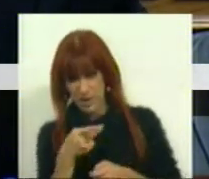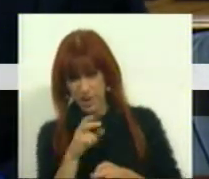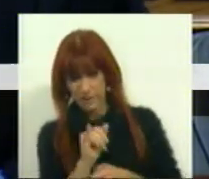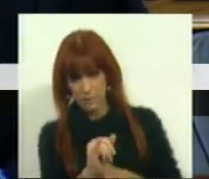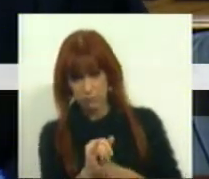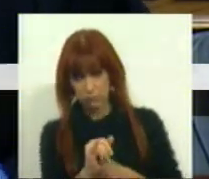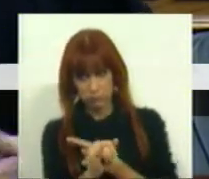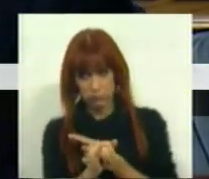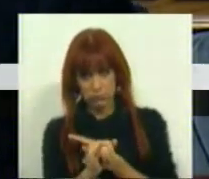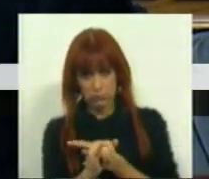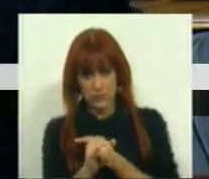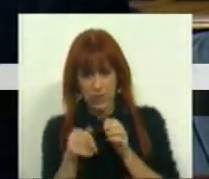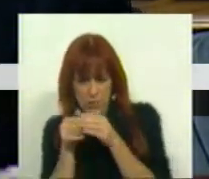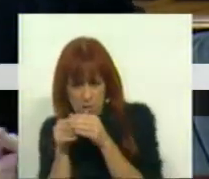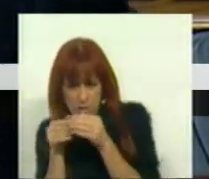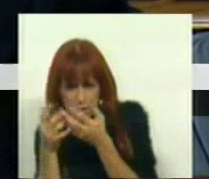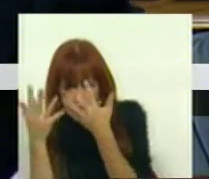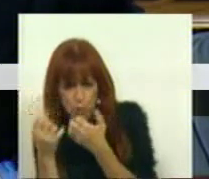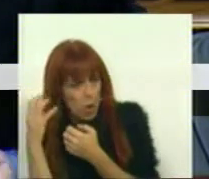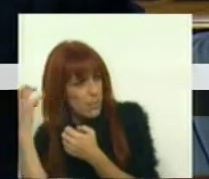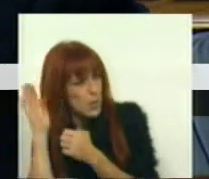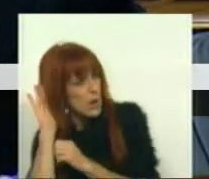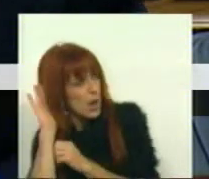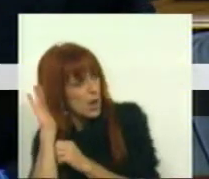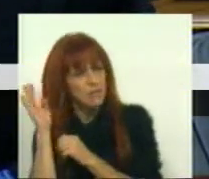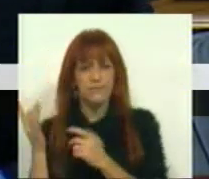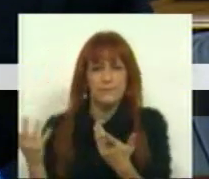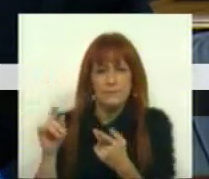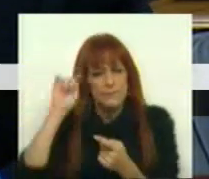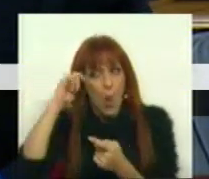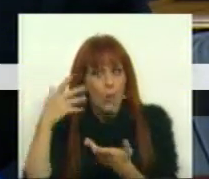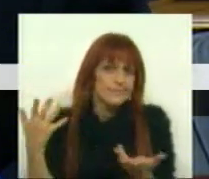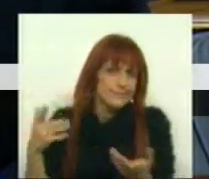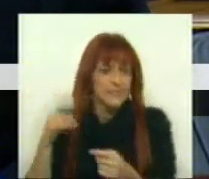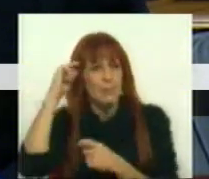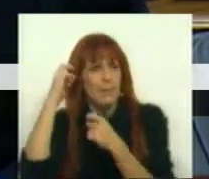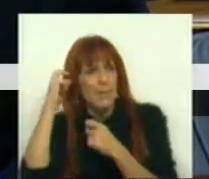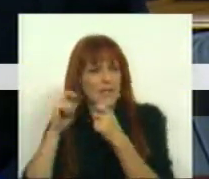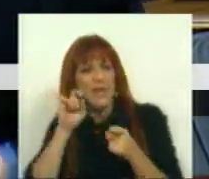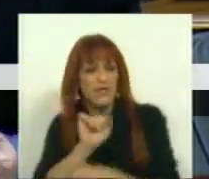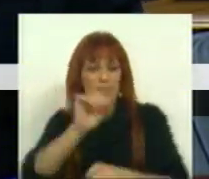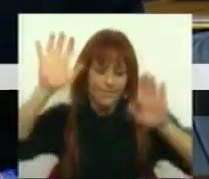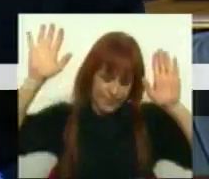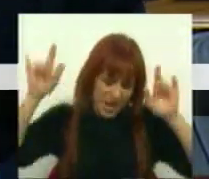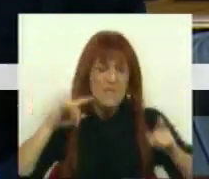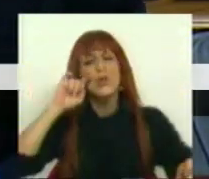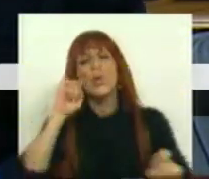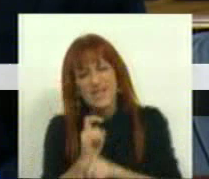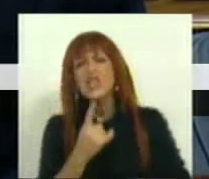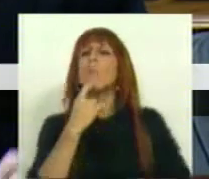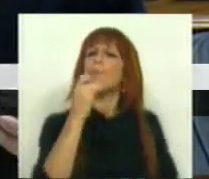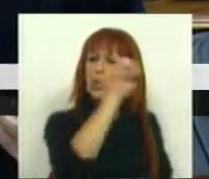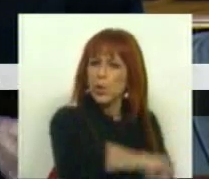TVI tinha sido num canto escuro ou que estava muito barulho e que isso tinha perturbado o seu raciocínio. Mas eu insisto na